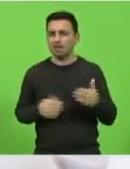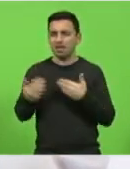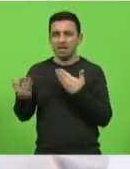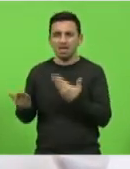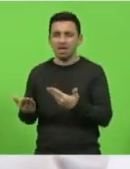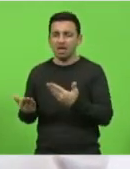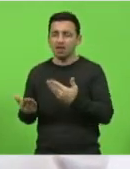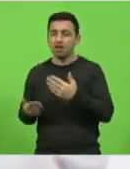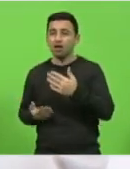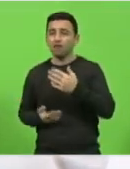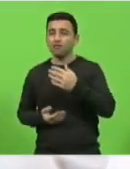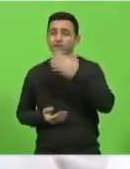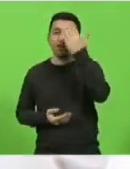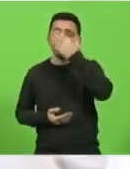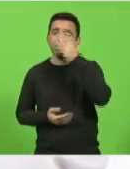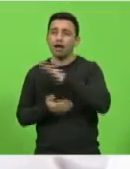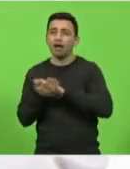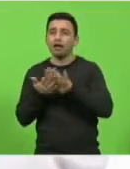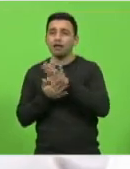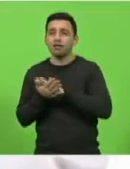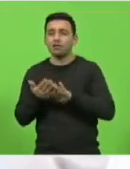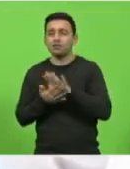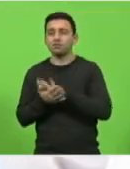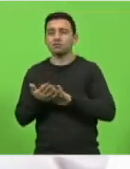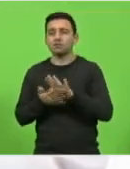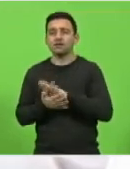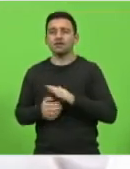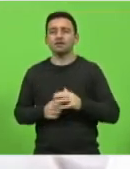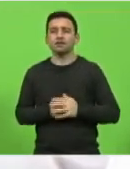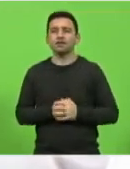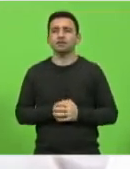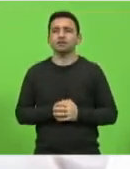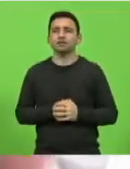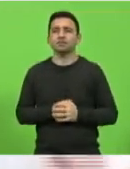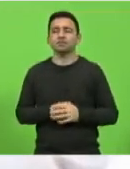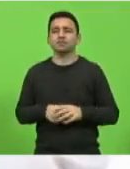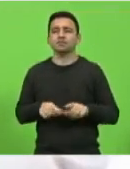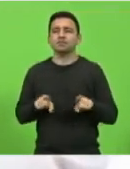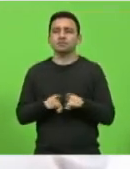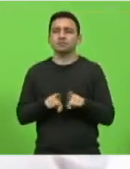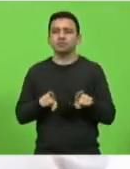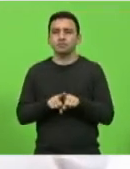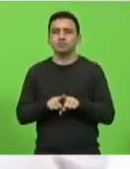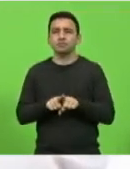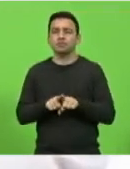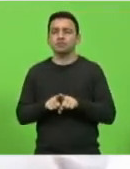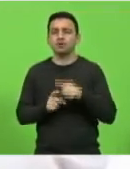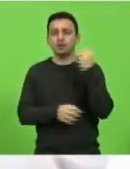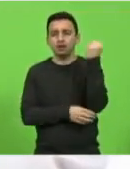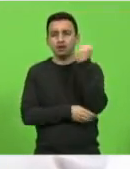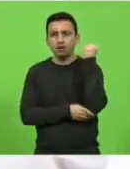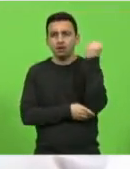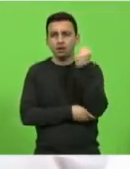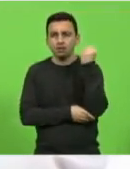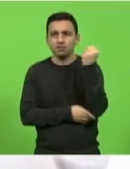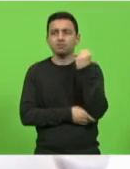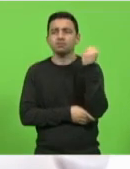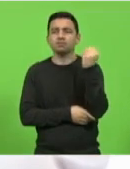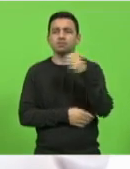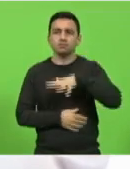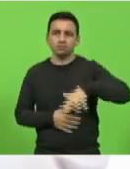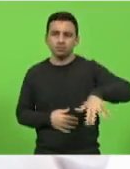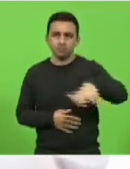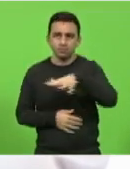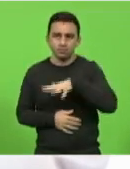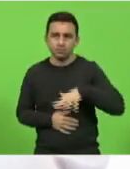ele insiste em dizer que não sabia de nada. Se isso não é grave, eu não sei mais o que é grave no setor público. Mais de um ano